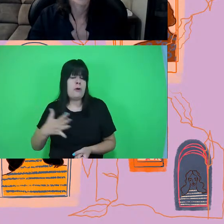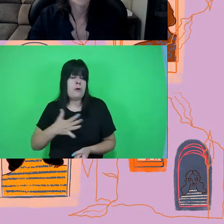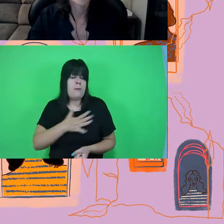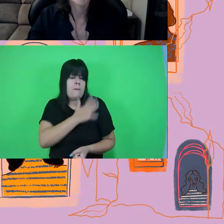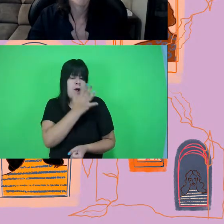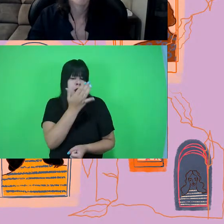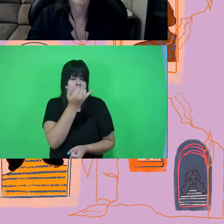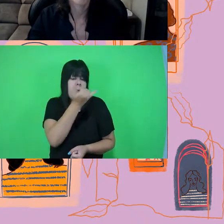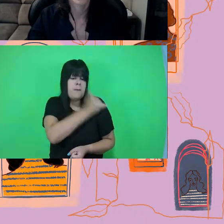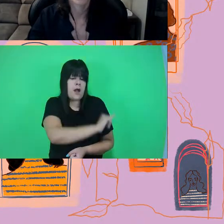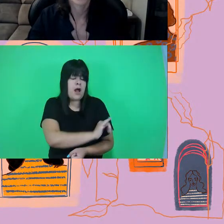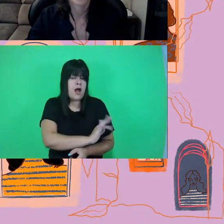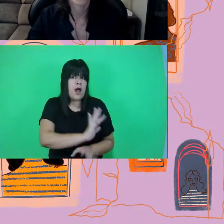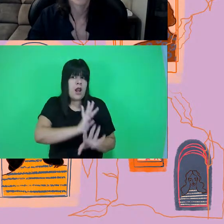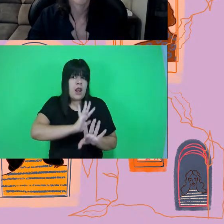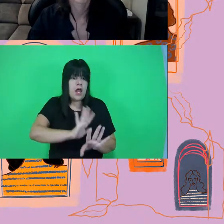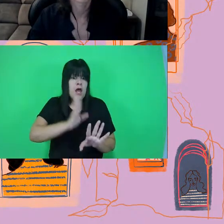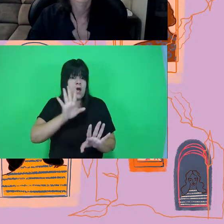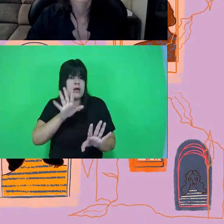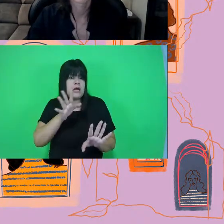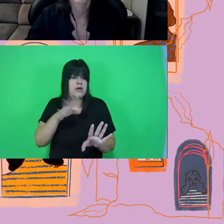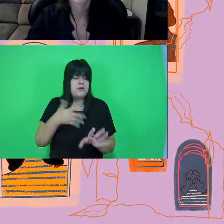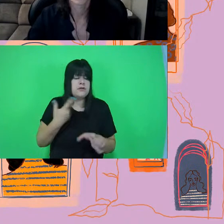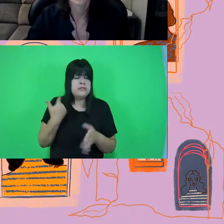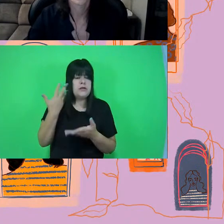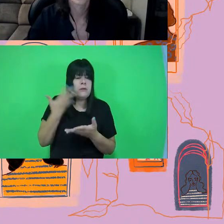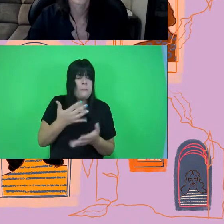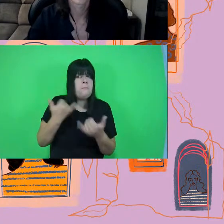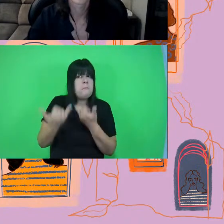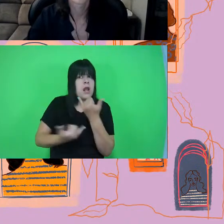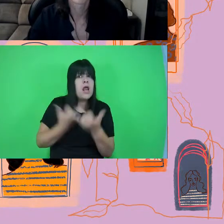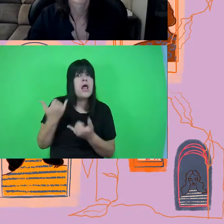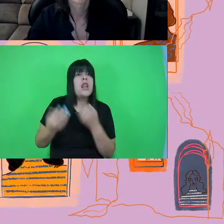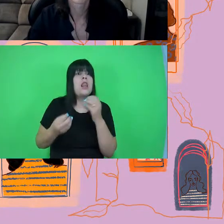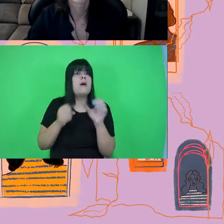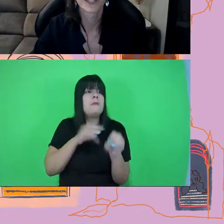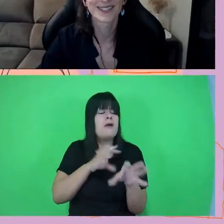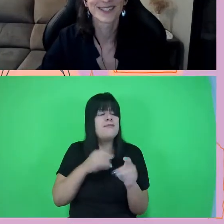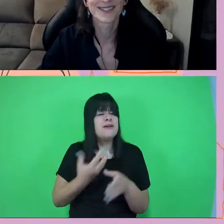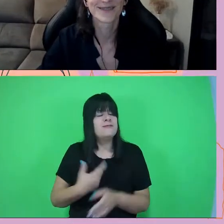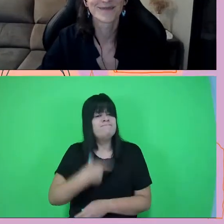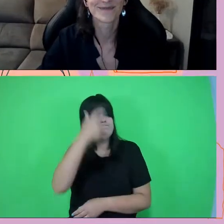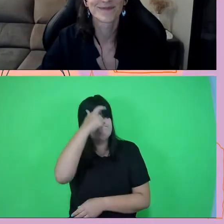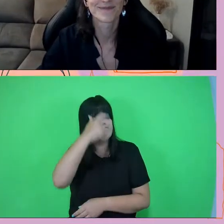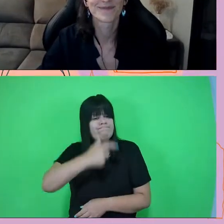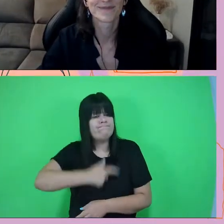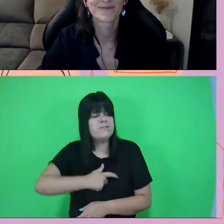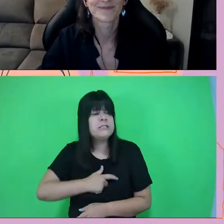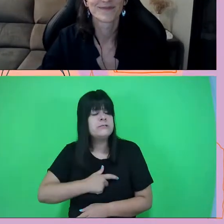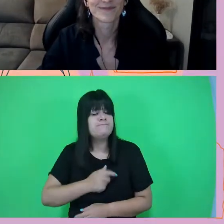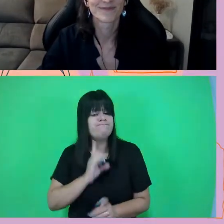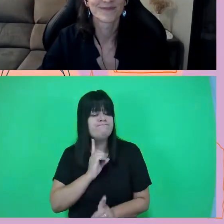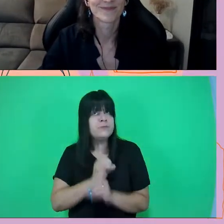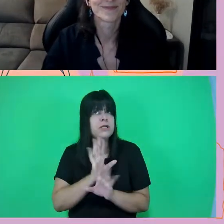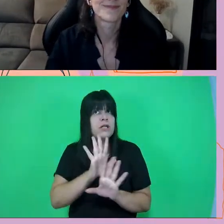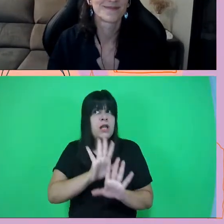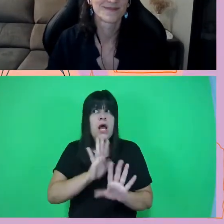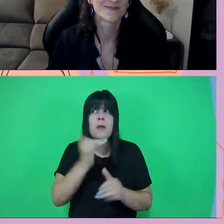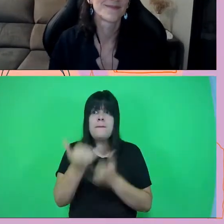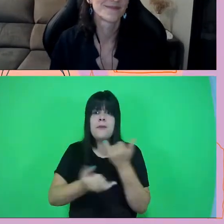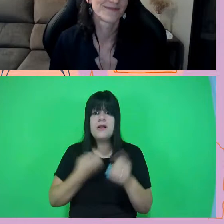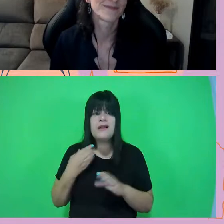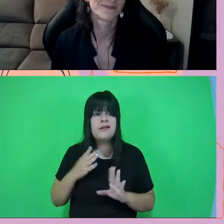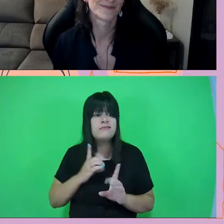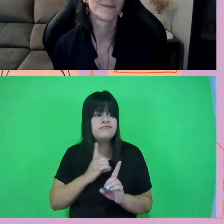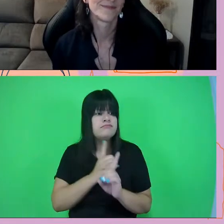repente eu descobri no mundo dos brinquedos educativos uma possibilidade de existir. E nesse encontro com brinquedos eu comecei a